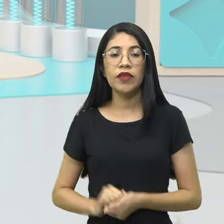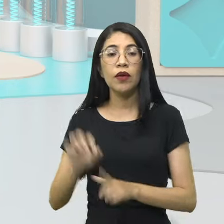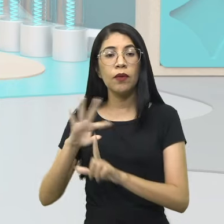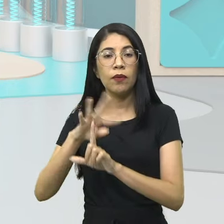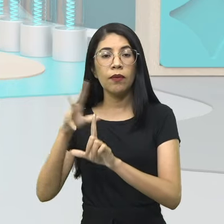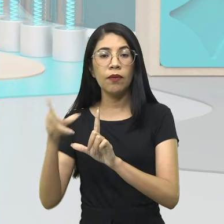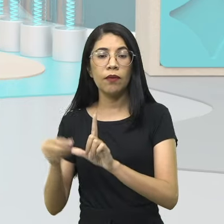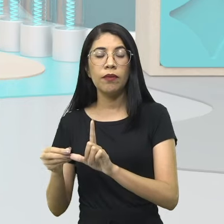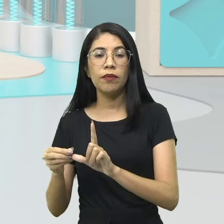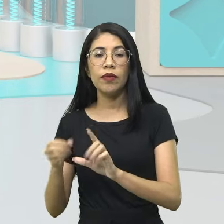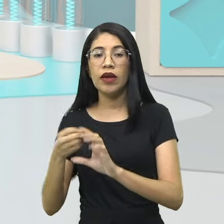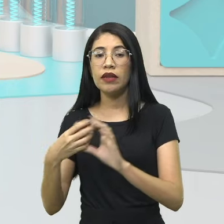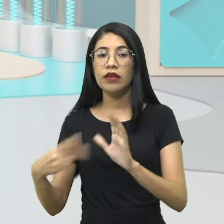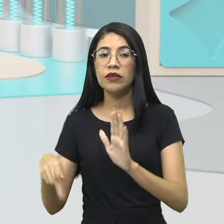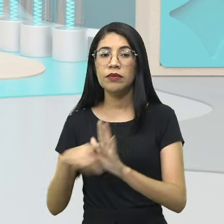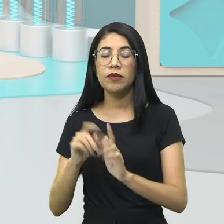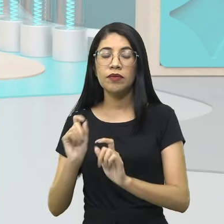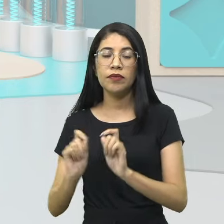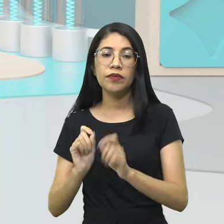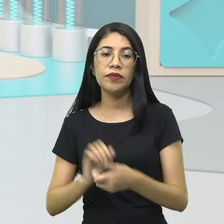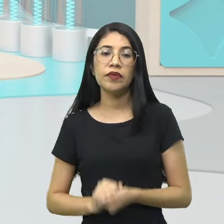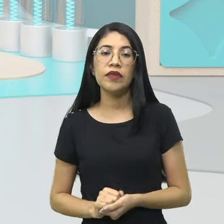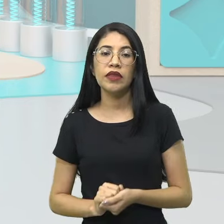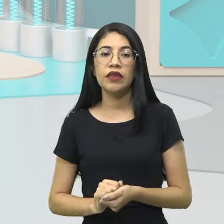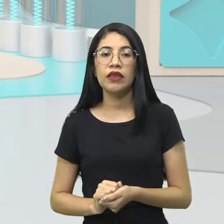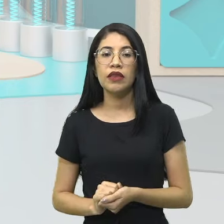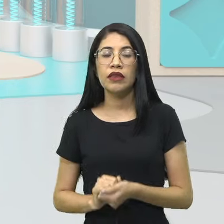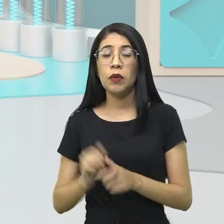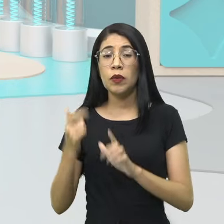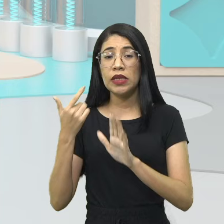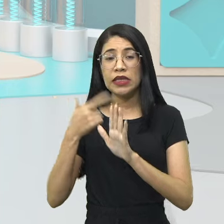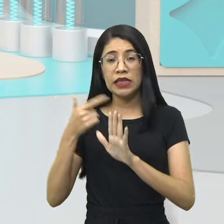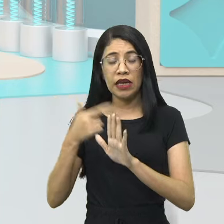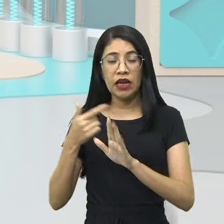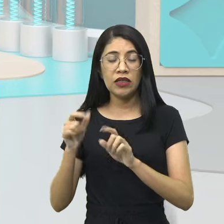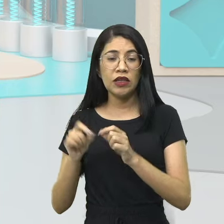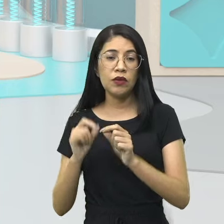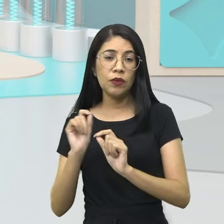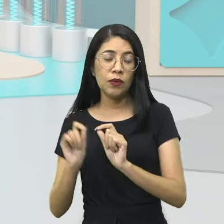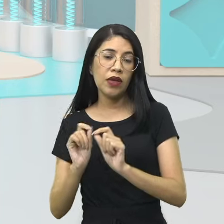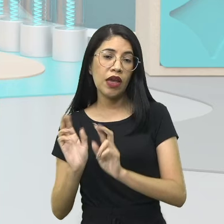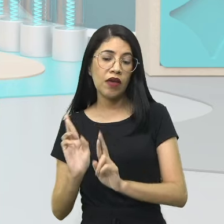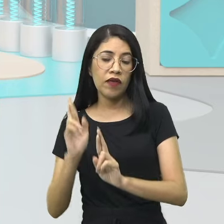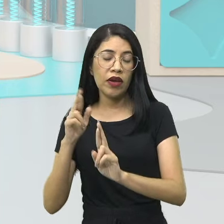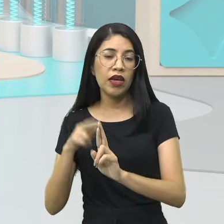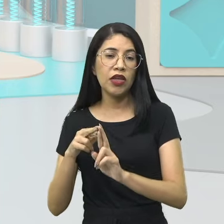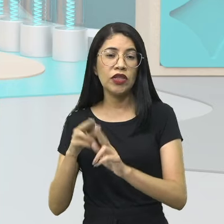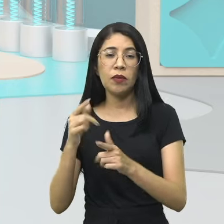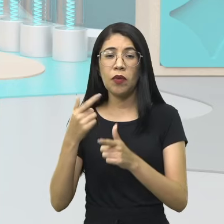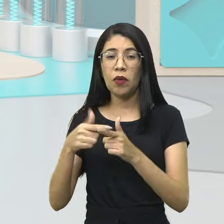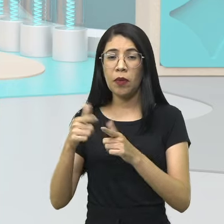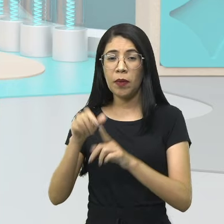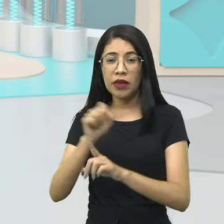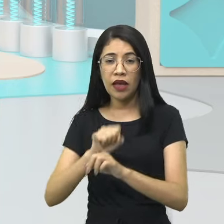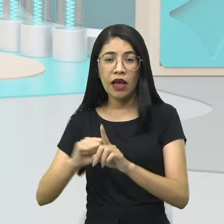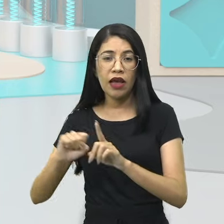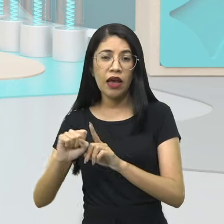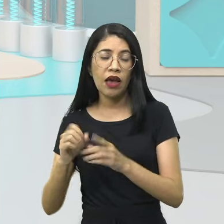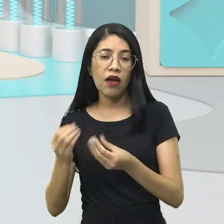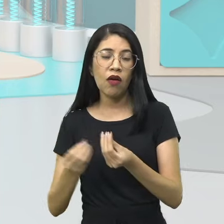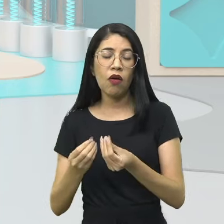agora. O cartoon então são sátiras, né, a questões sociais de